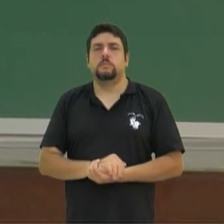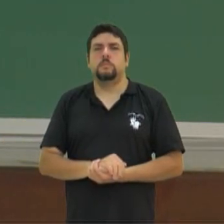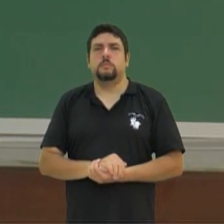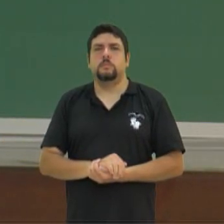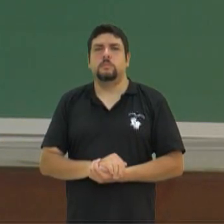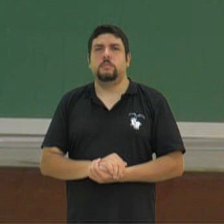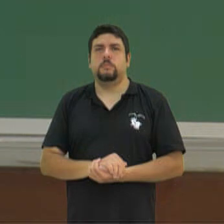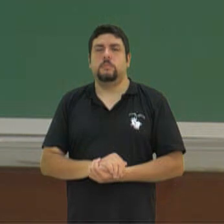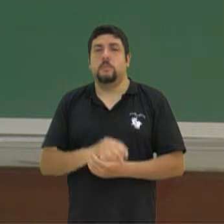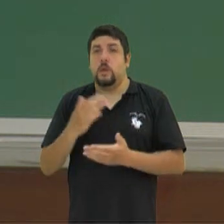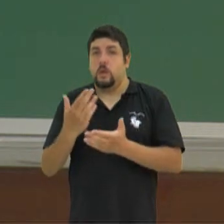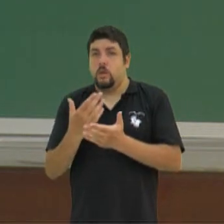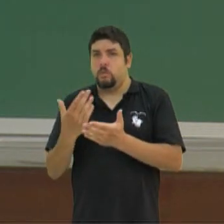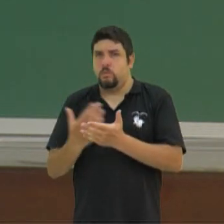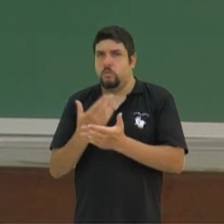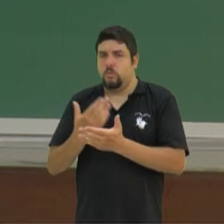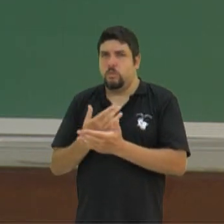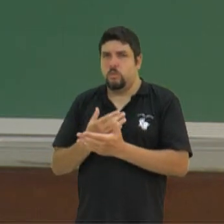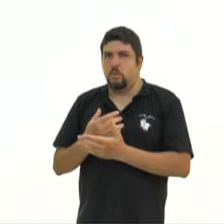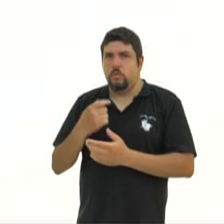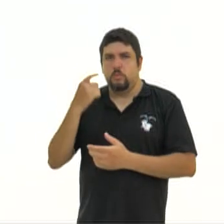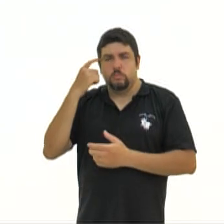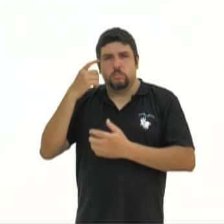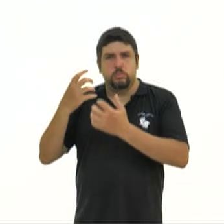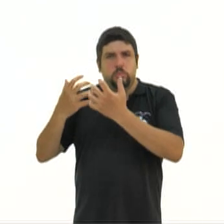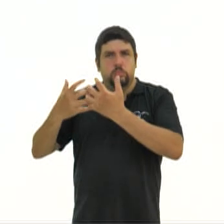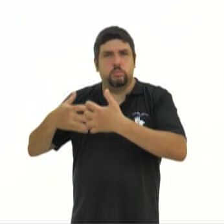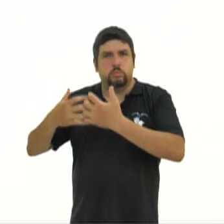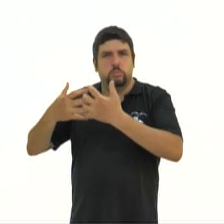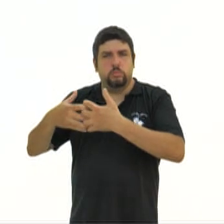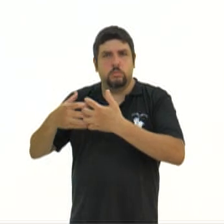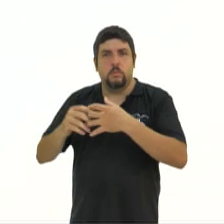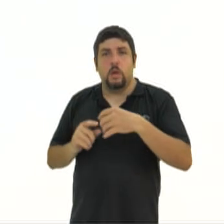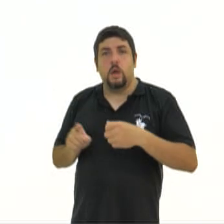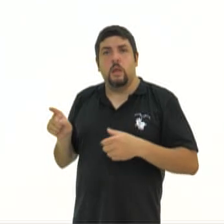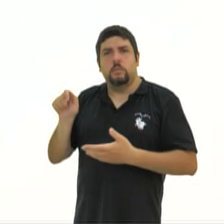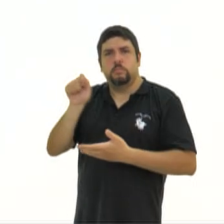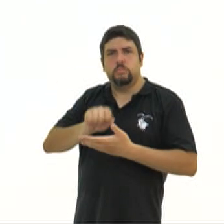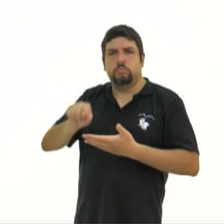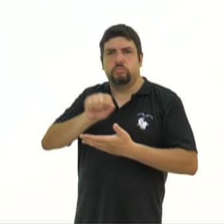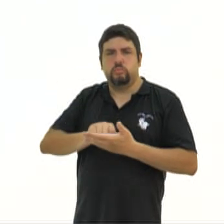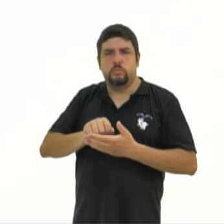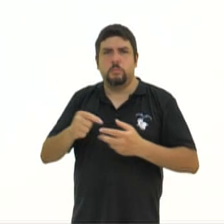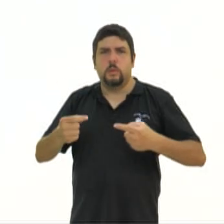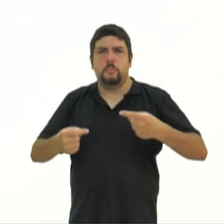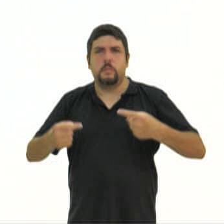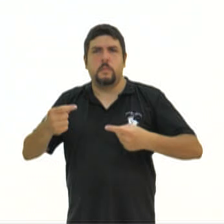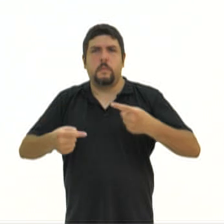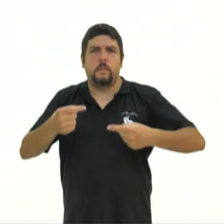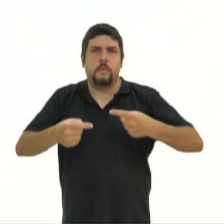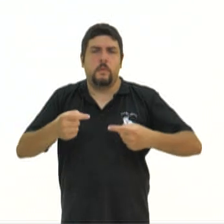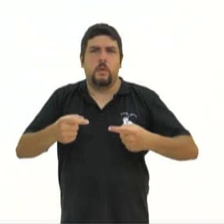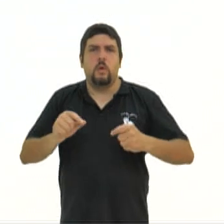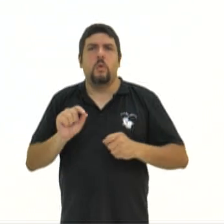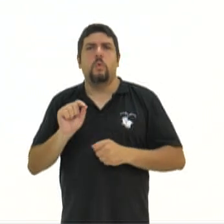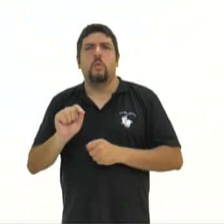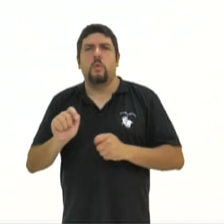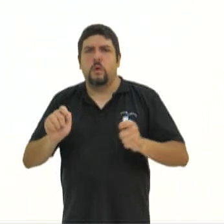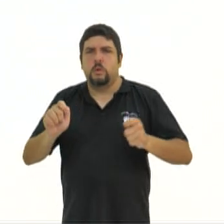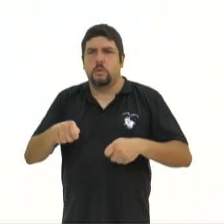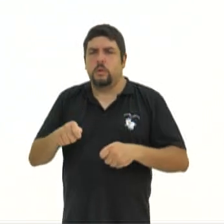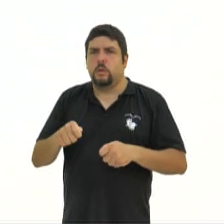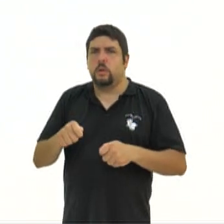Meditações Metafísicas, o Descartes vai elaborar alguns argumentos que dão a ele a possibilidade de alcançar uma primeira